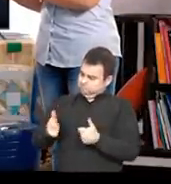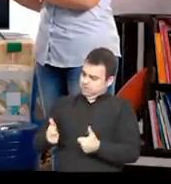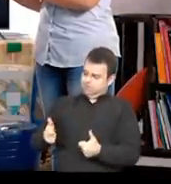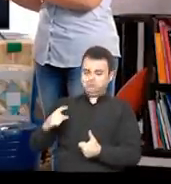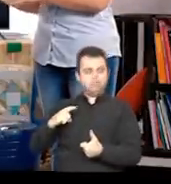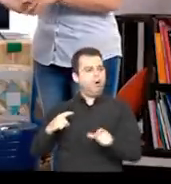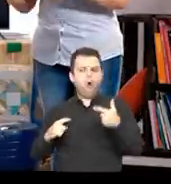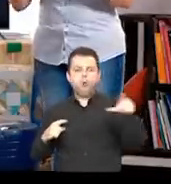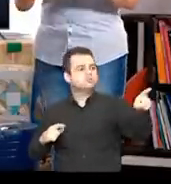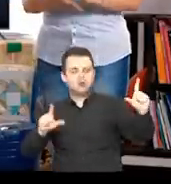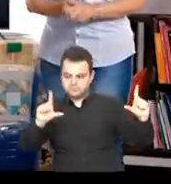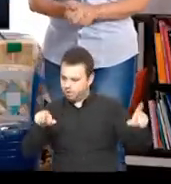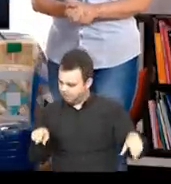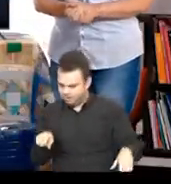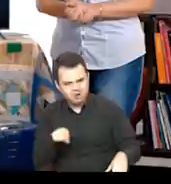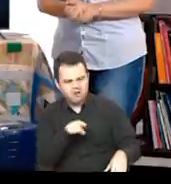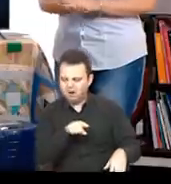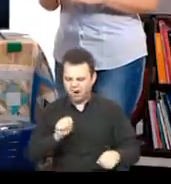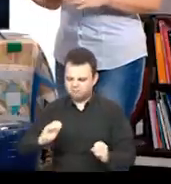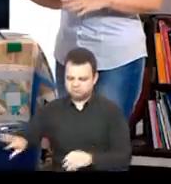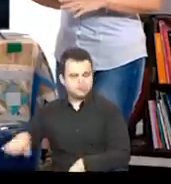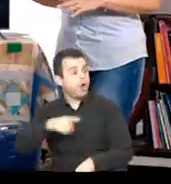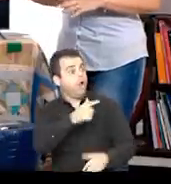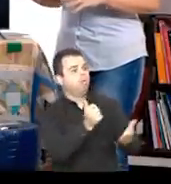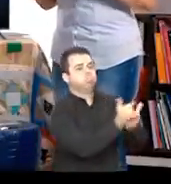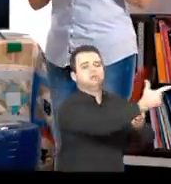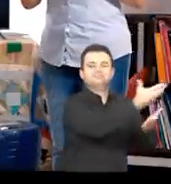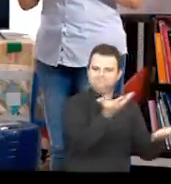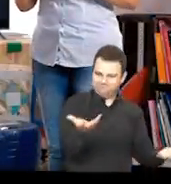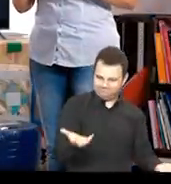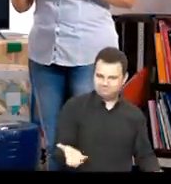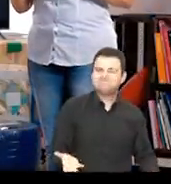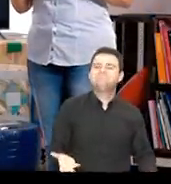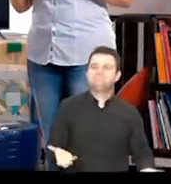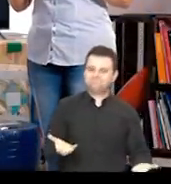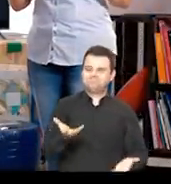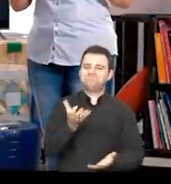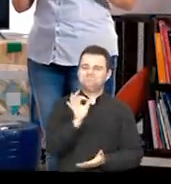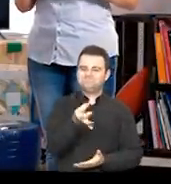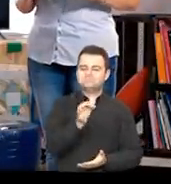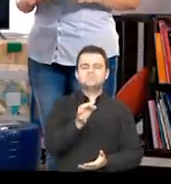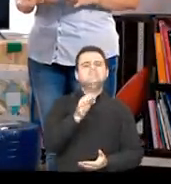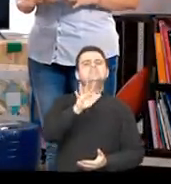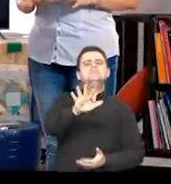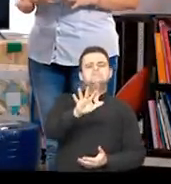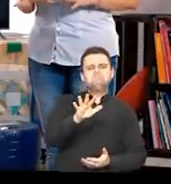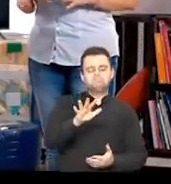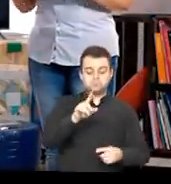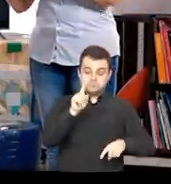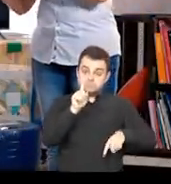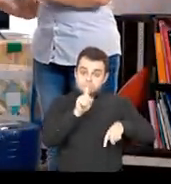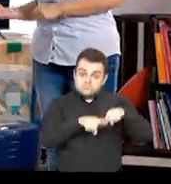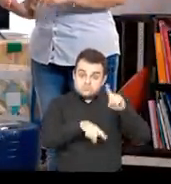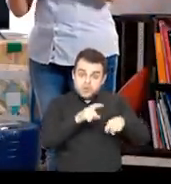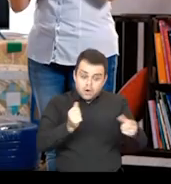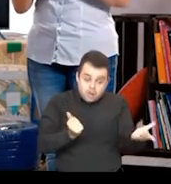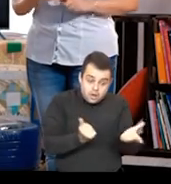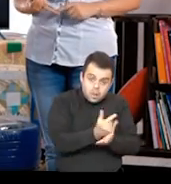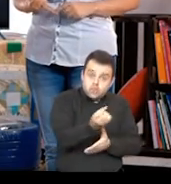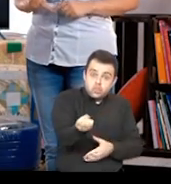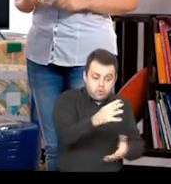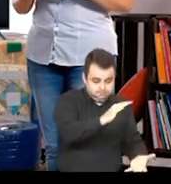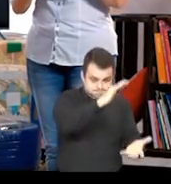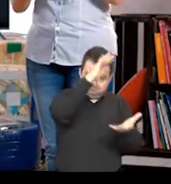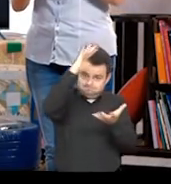lá na televisão e queremos comprar, não é mesmo? E pensando bem, quando a gente compra alguma coisa nova, sempre vem junto